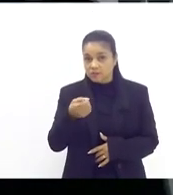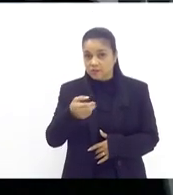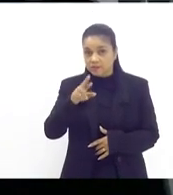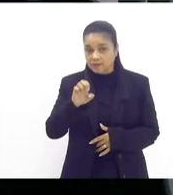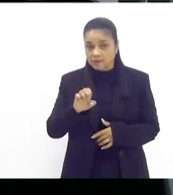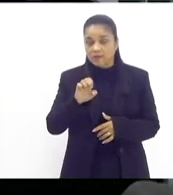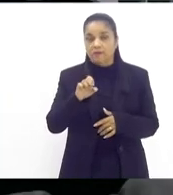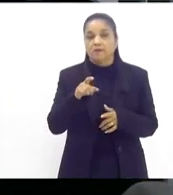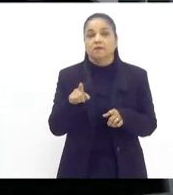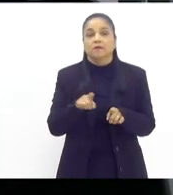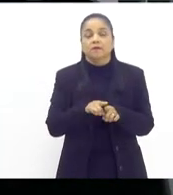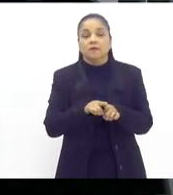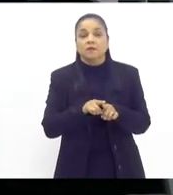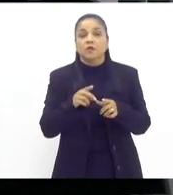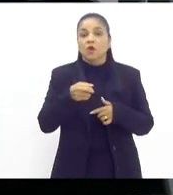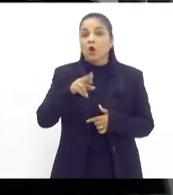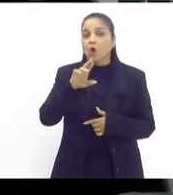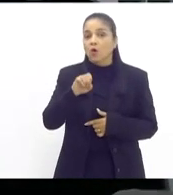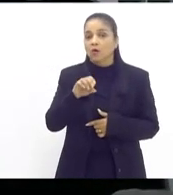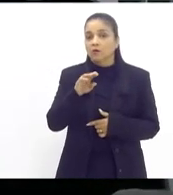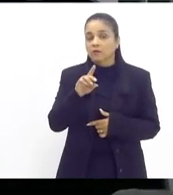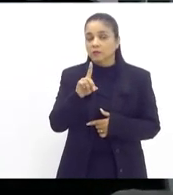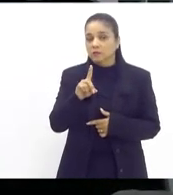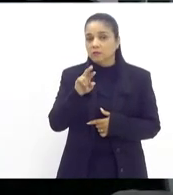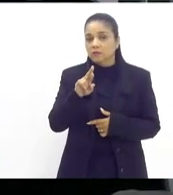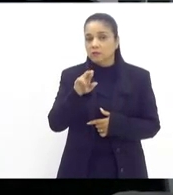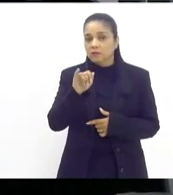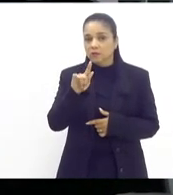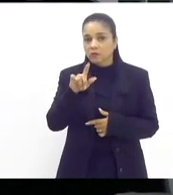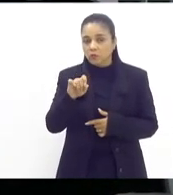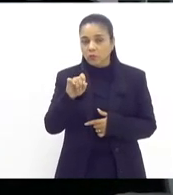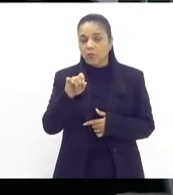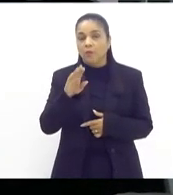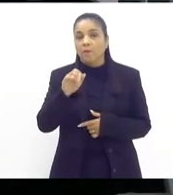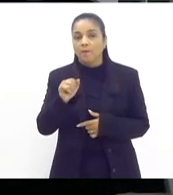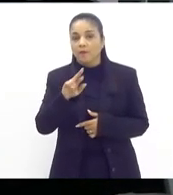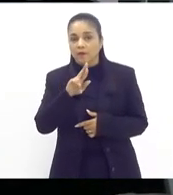Indústria, e o Rodrigo Barreto. Então, vamos com essas três perguntas.